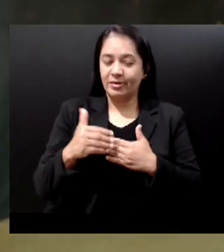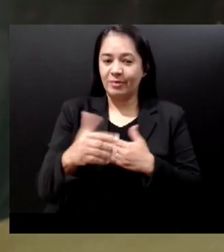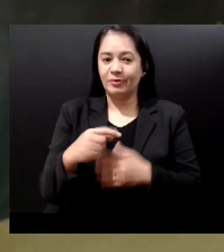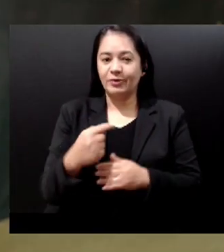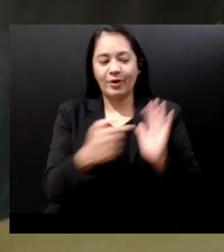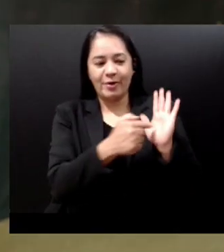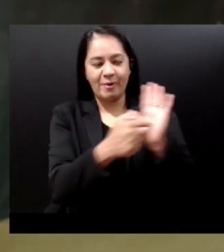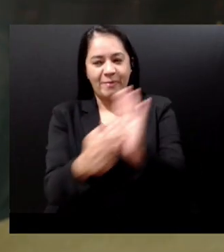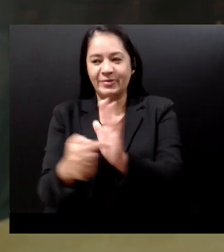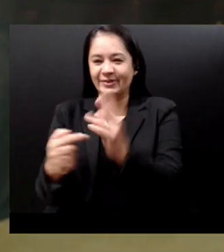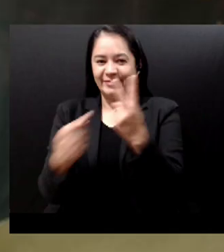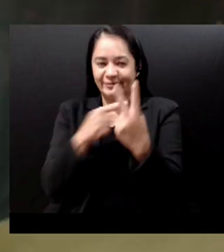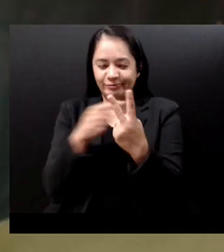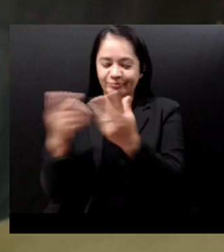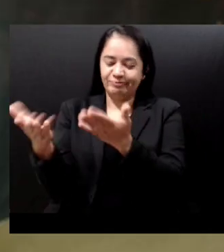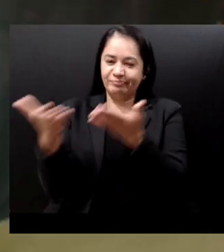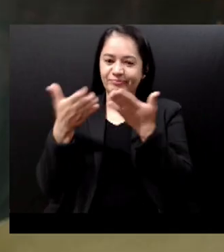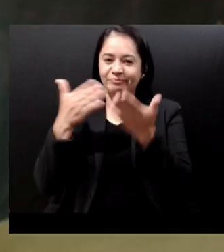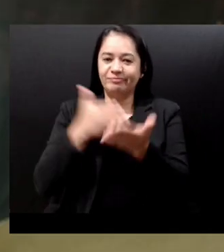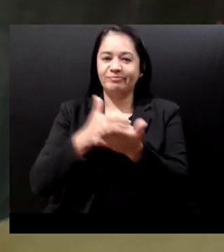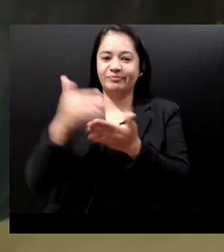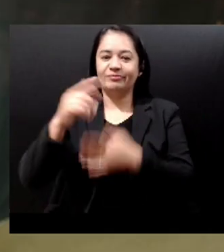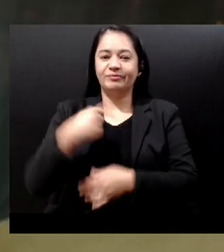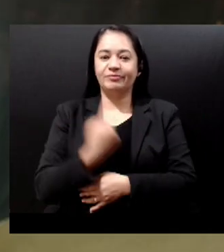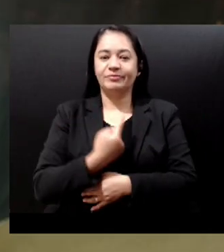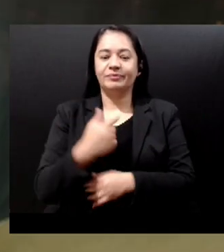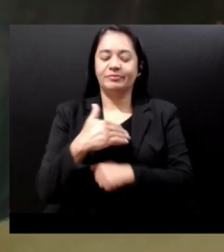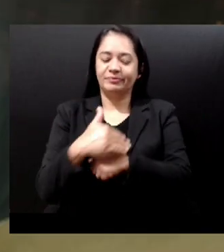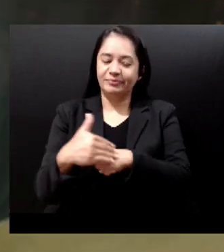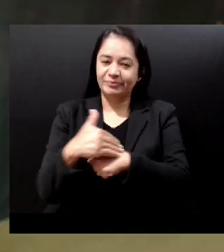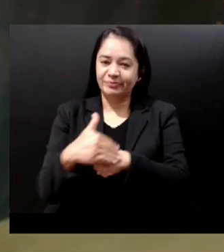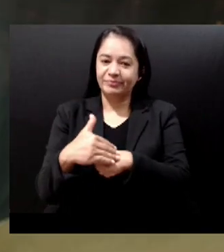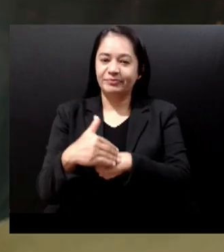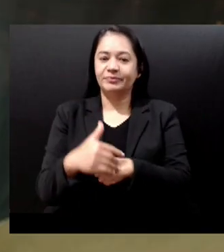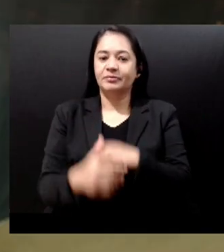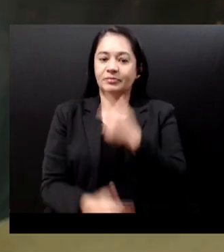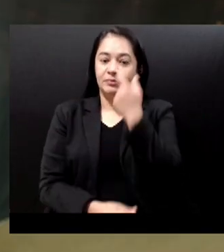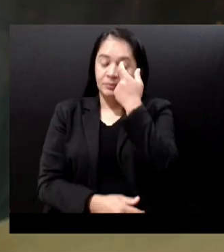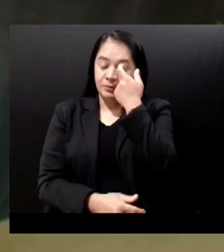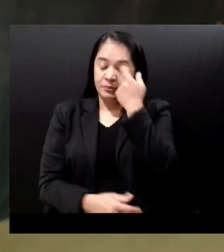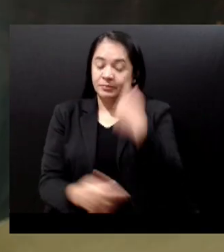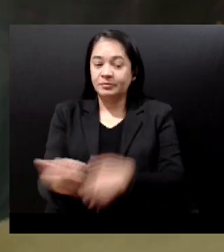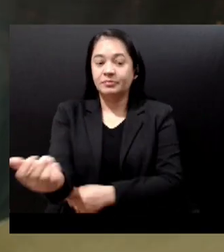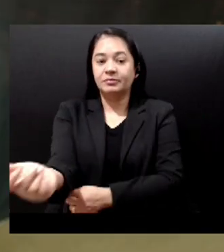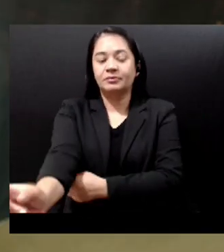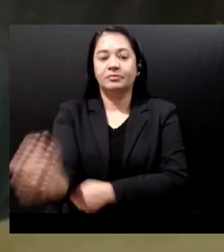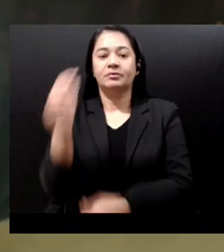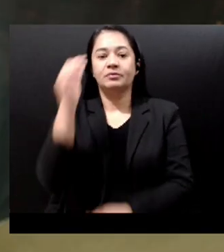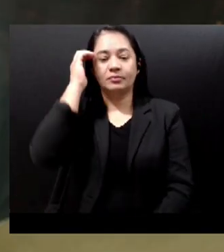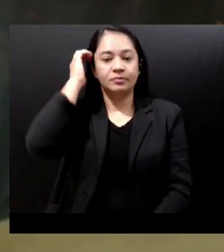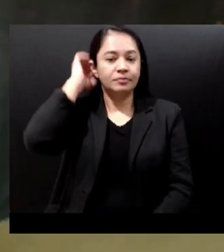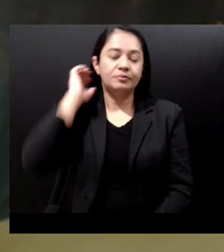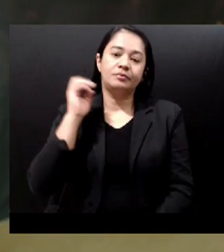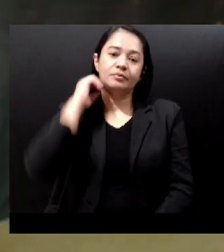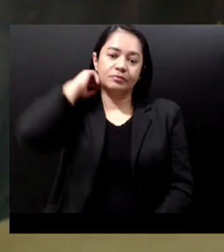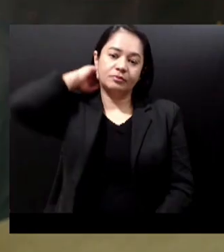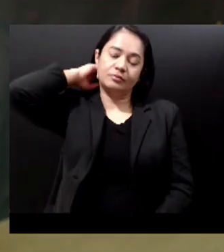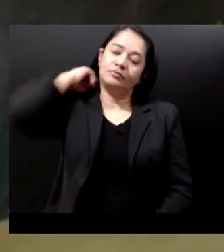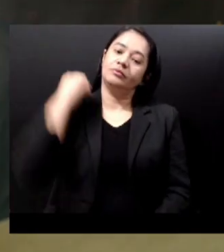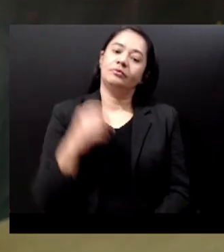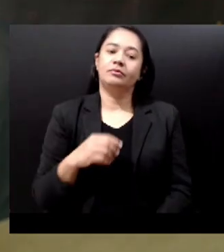para iniciar o nosso bate-papo, a nossa conversa sobre motivação versus disciplina. Vamos lá! A campanha do